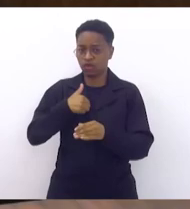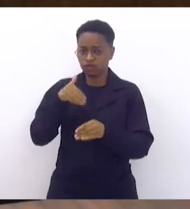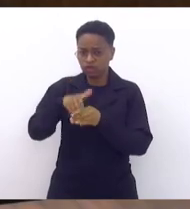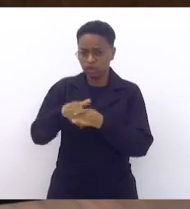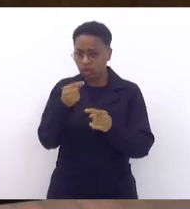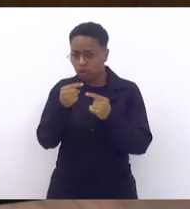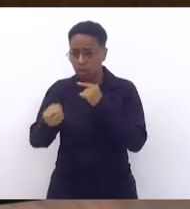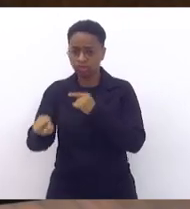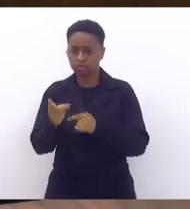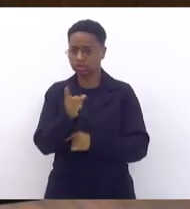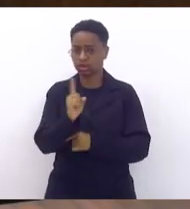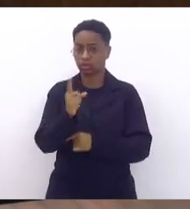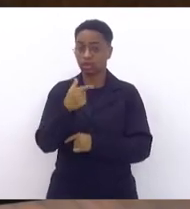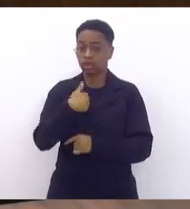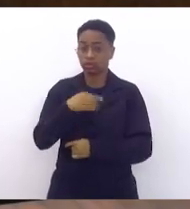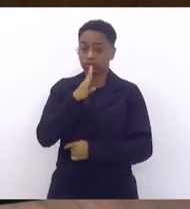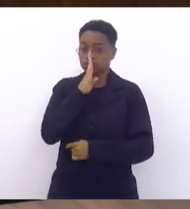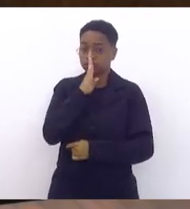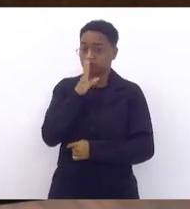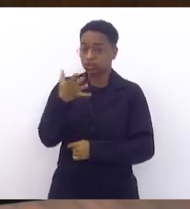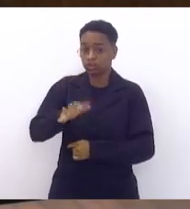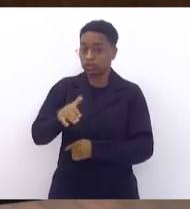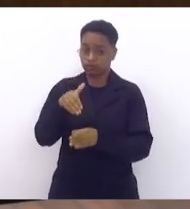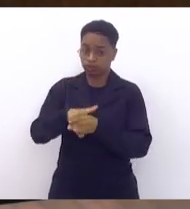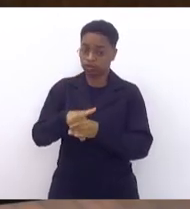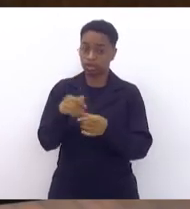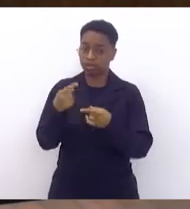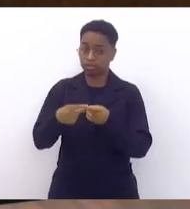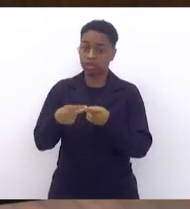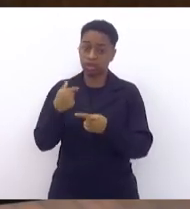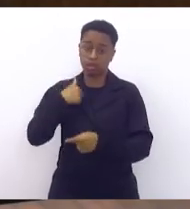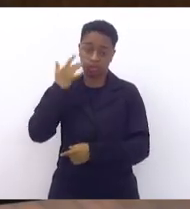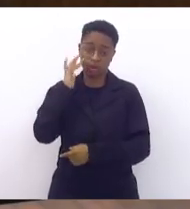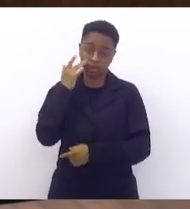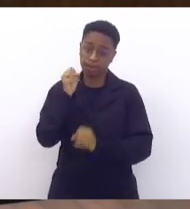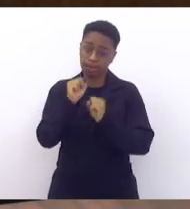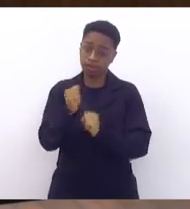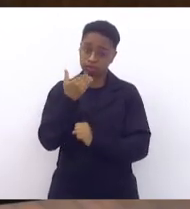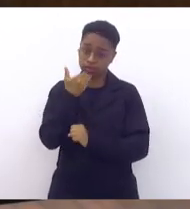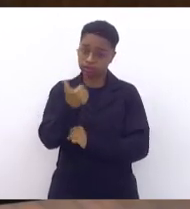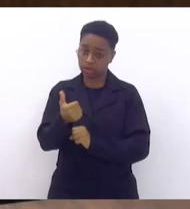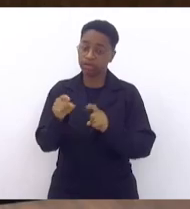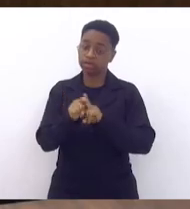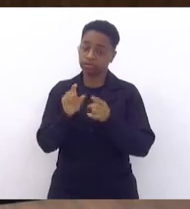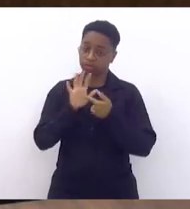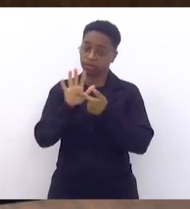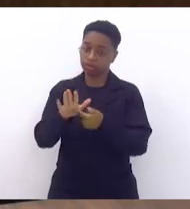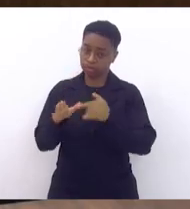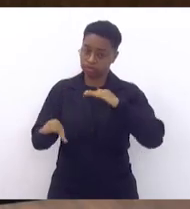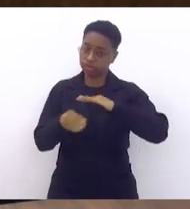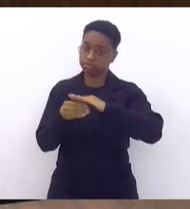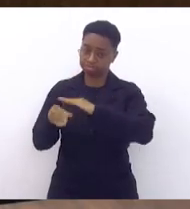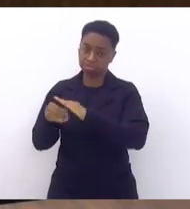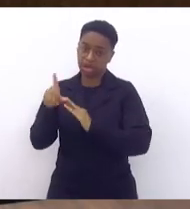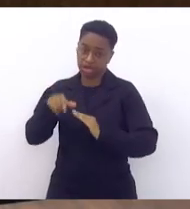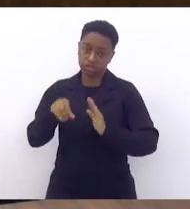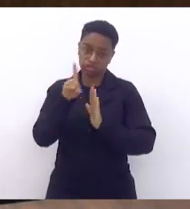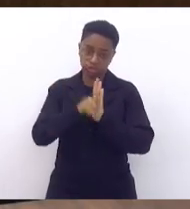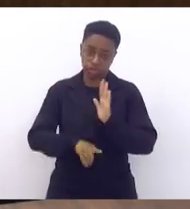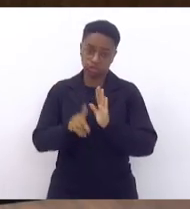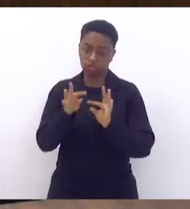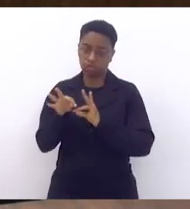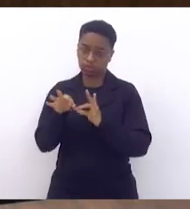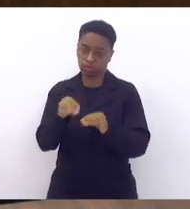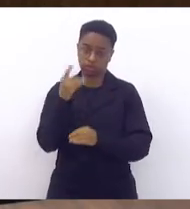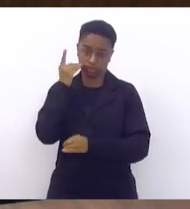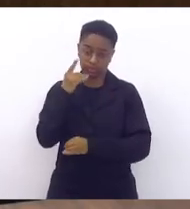projeto. Me abstive porque eu achei que ele poderia ser melhorado. Apresentei emendas, como é um direito de todo deputado. Se